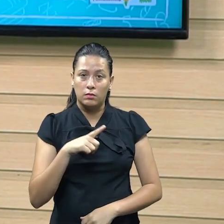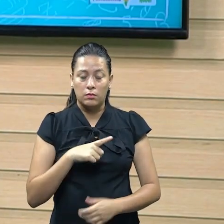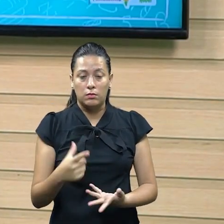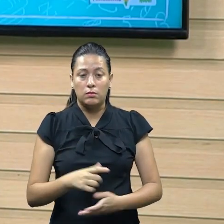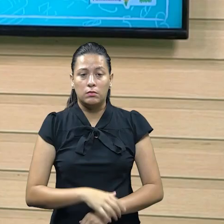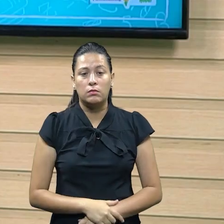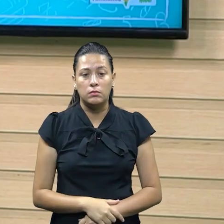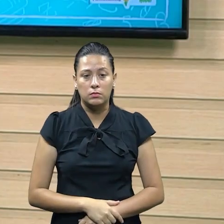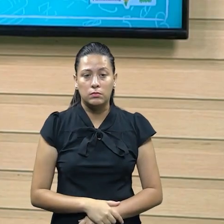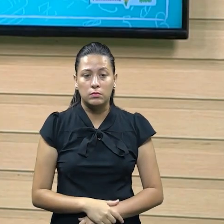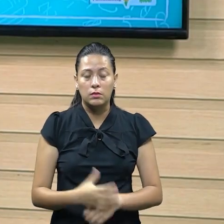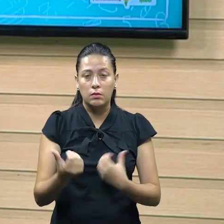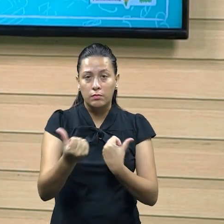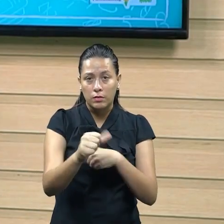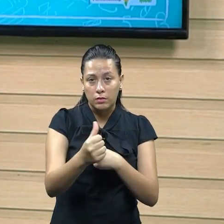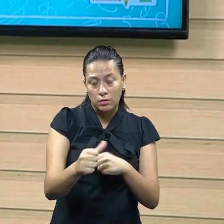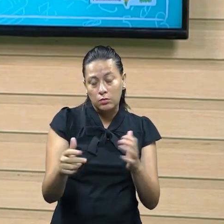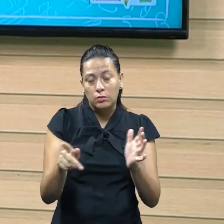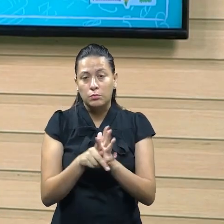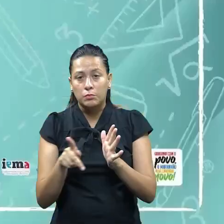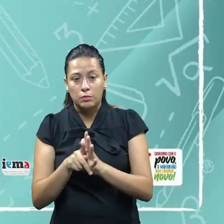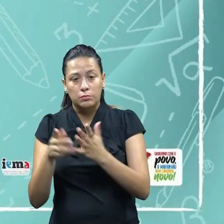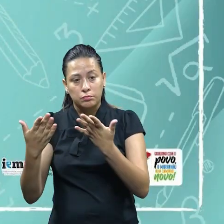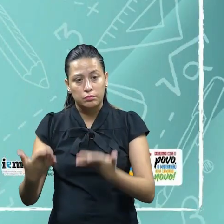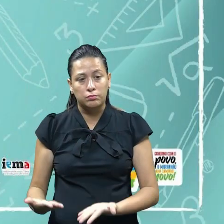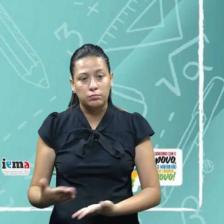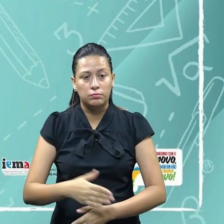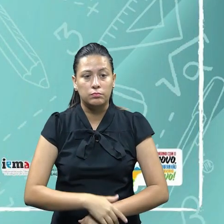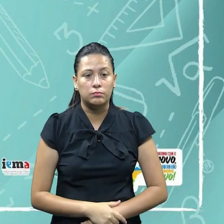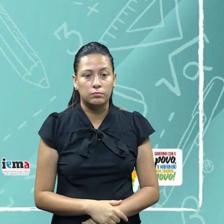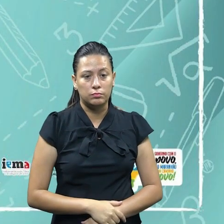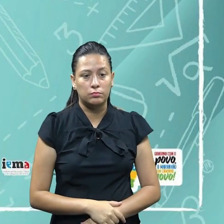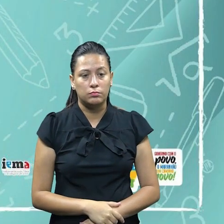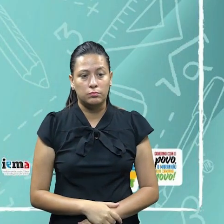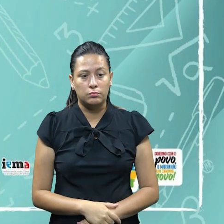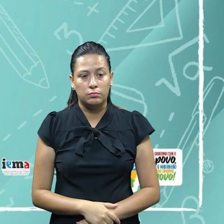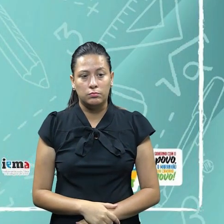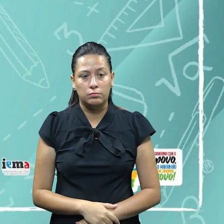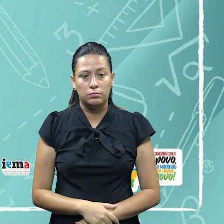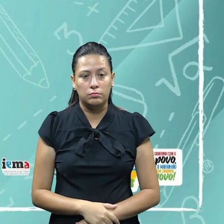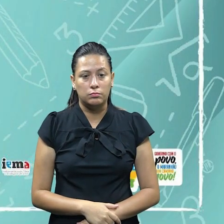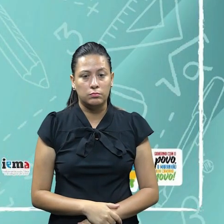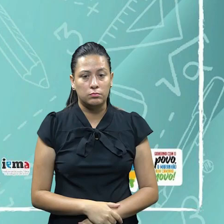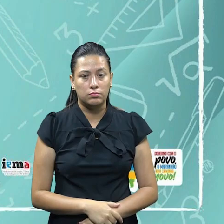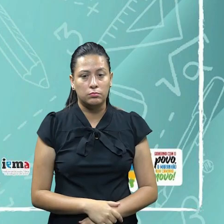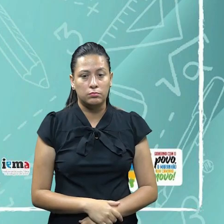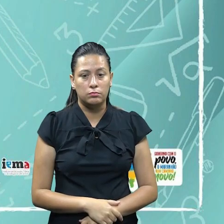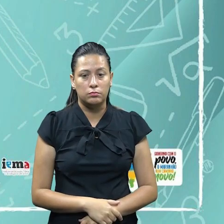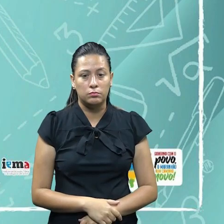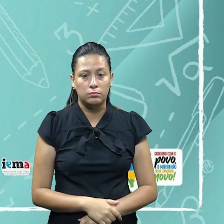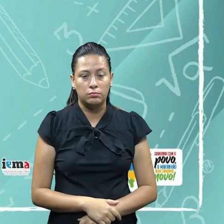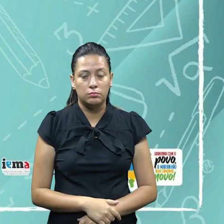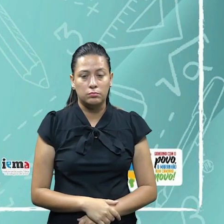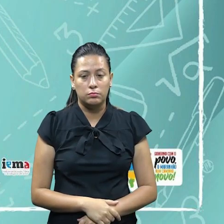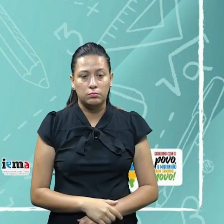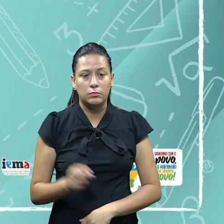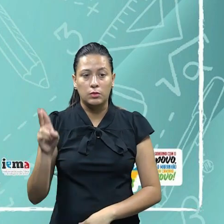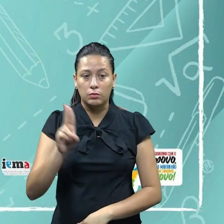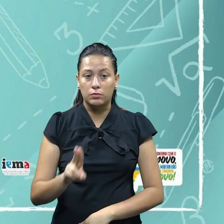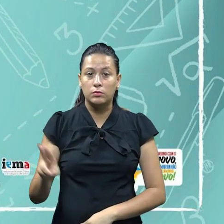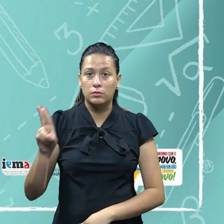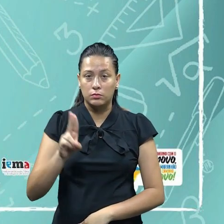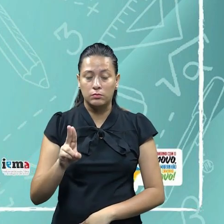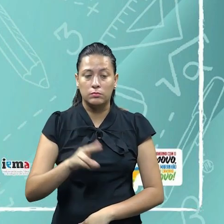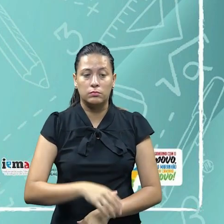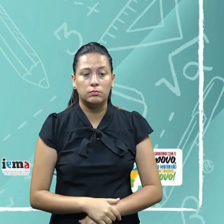variações nos seus esquemas. Vamos ver quais são. Na classificação dos esquemas de aterramento é utilizada a